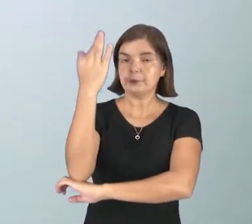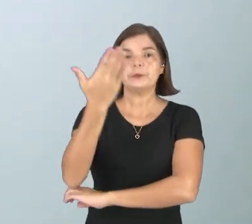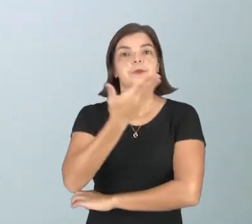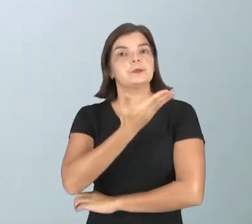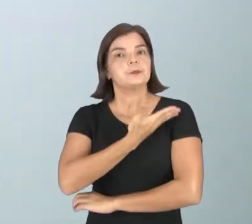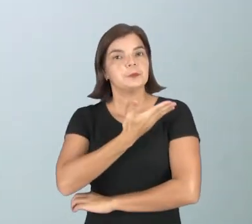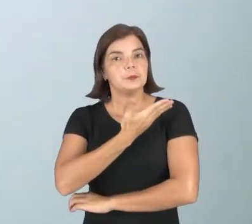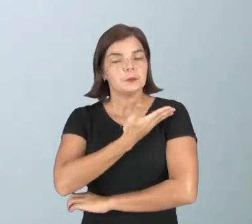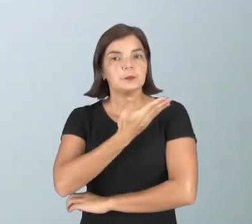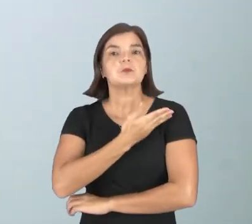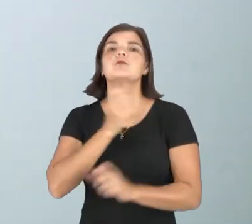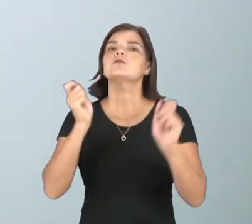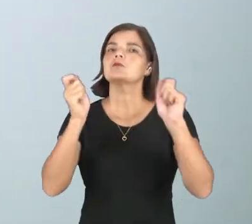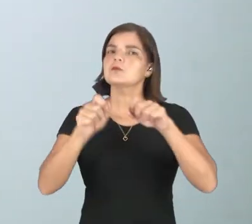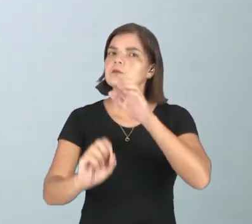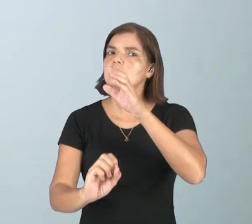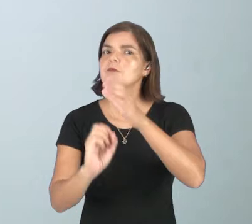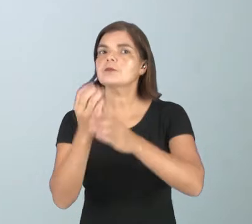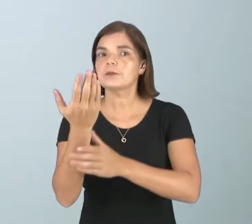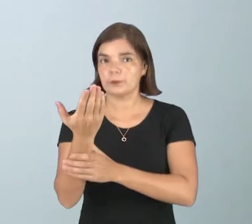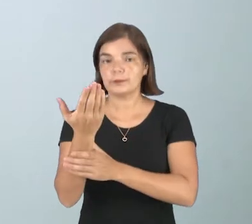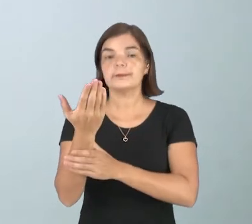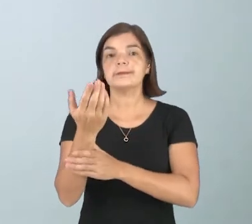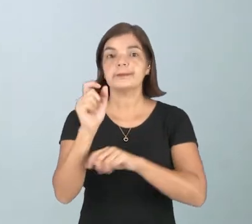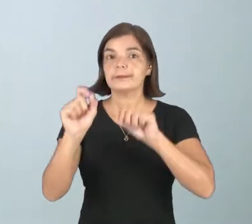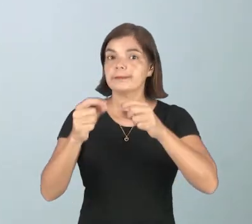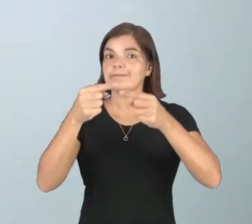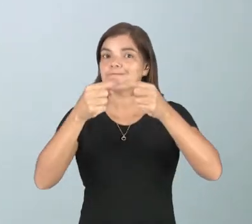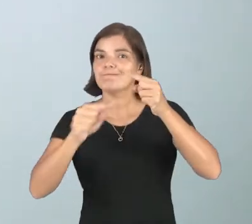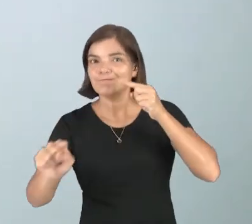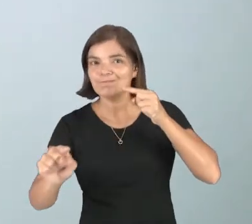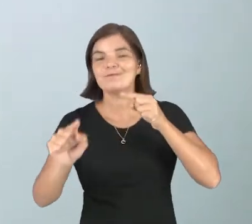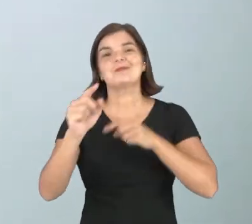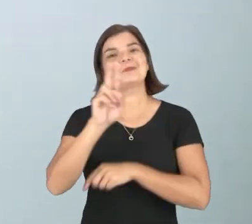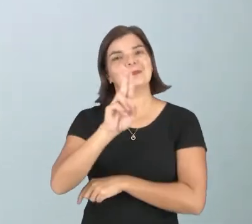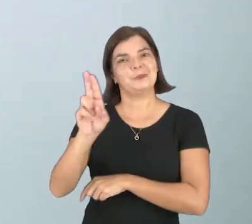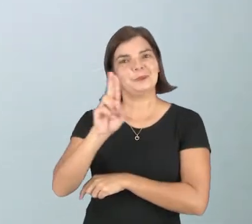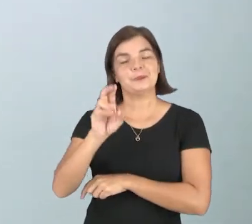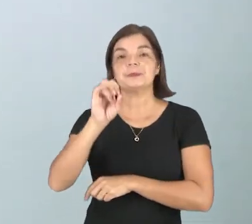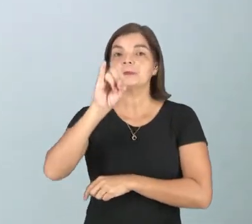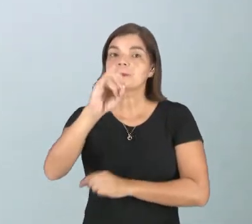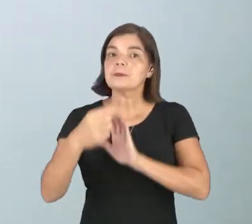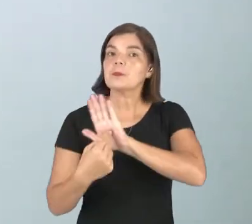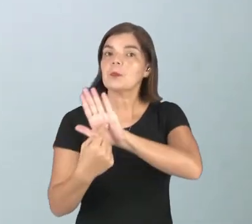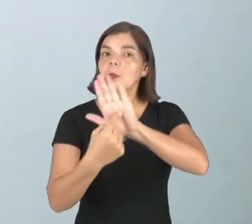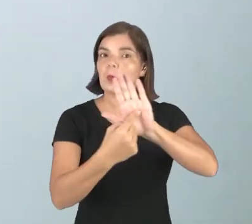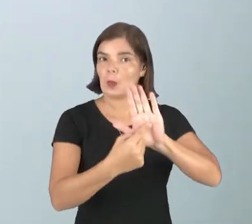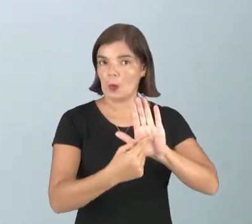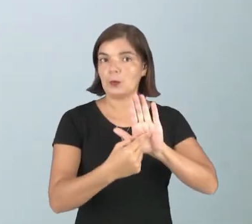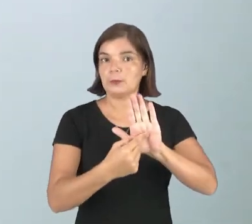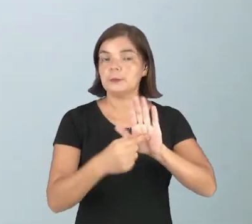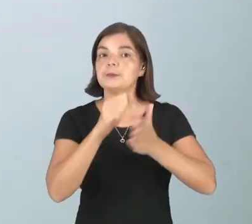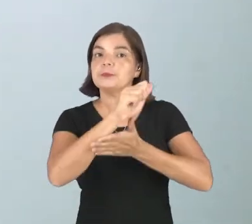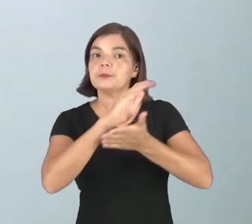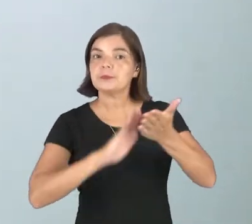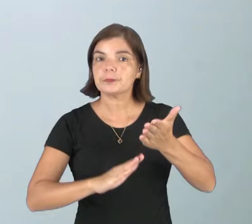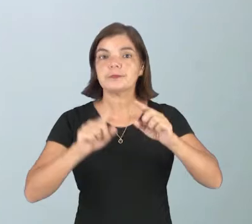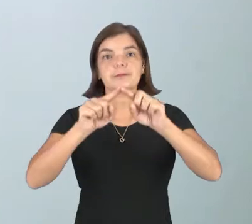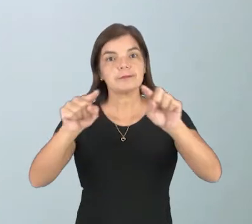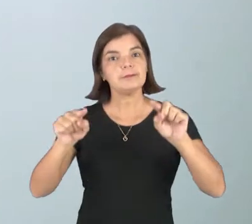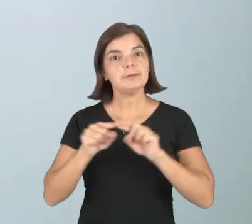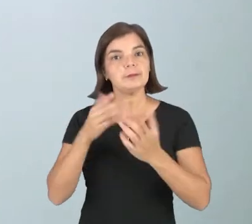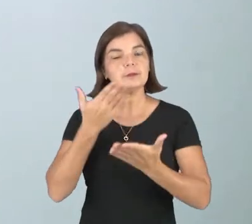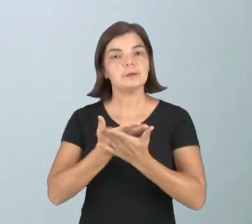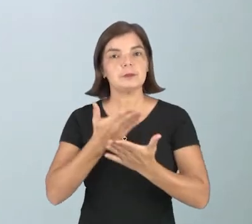colegas, pode ocorrer desvios de concordância. Se eu estou apresentando um trabalho em sala de aula, então eu